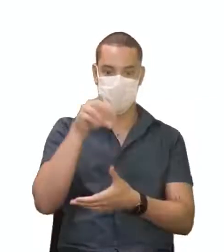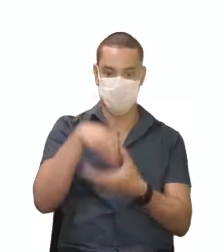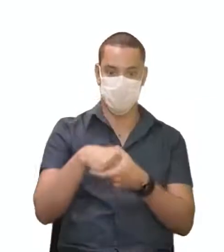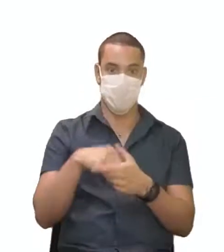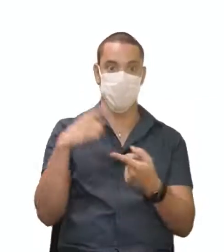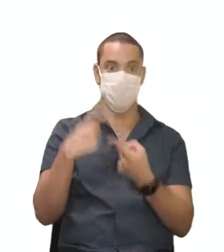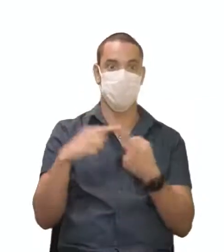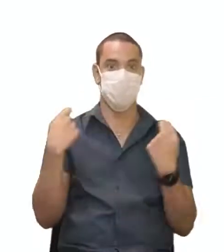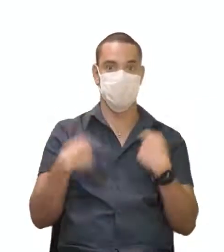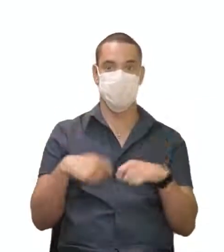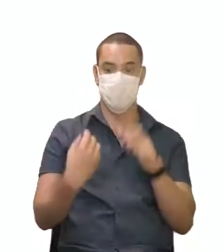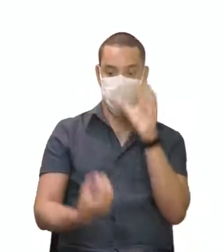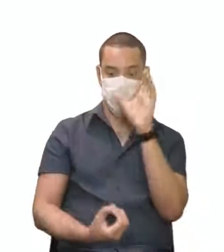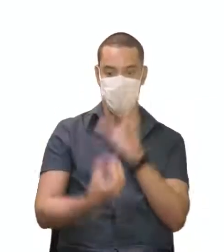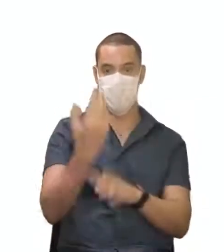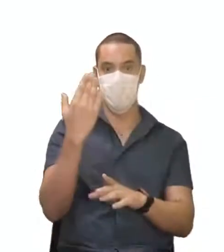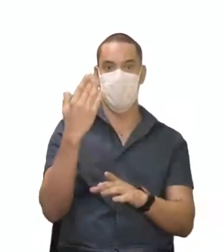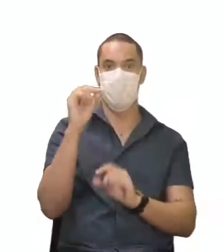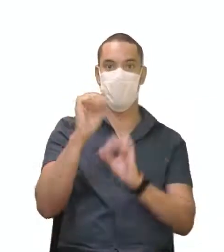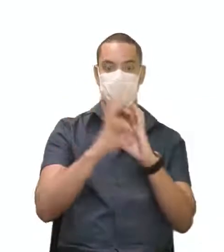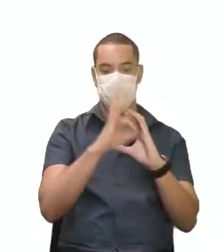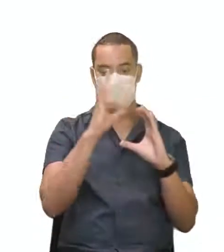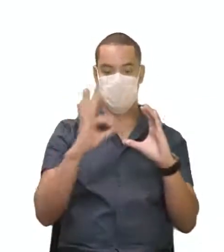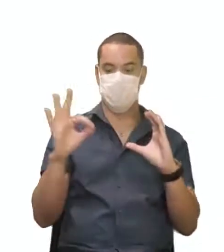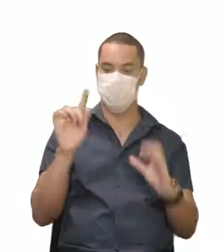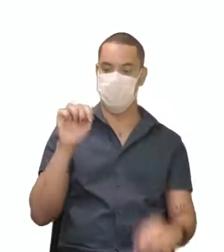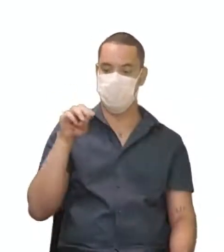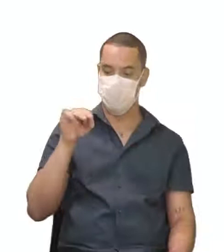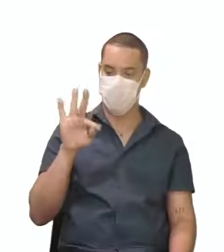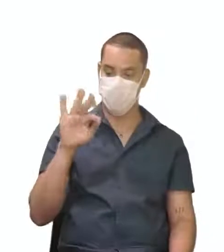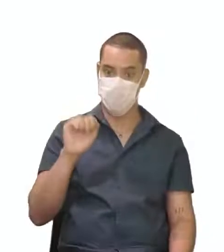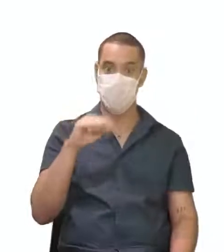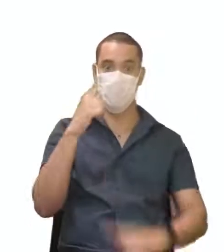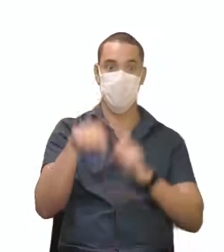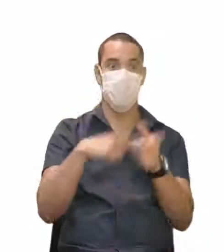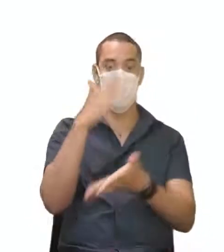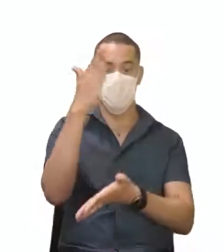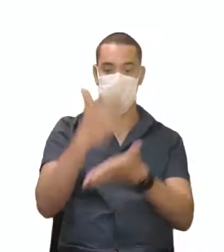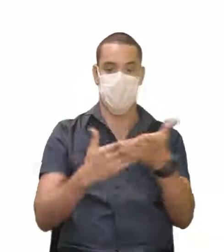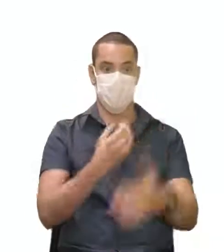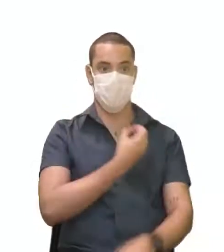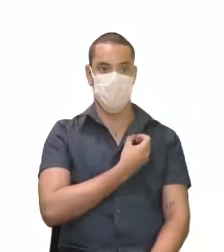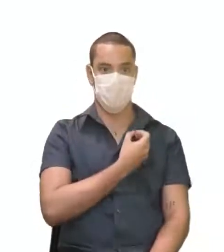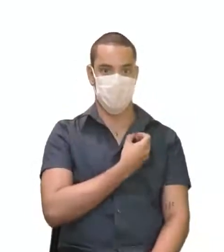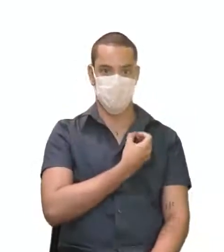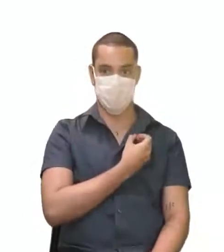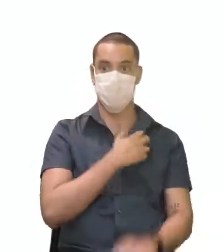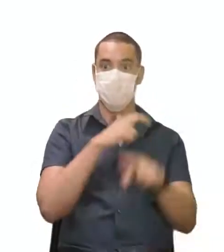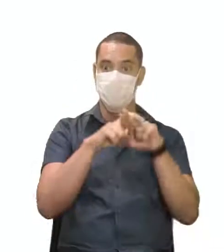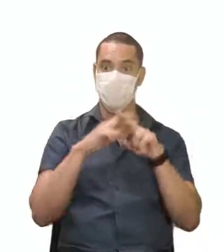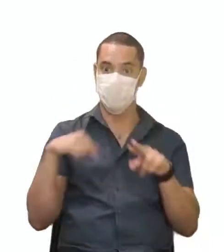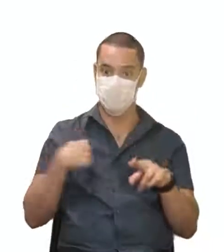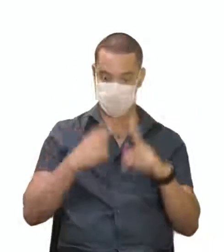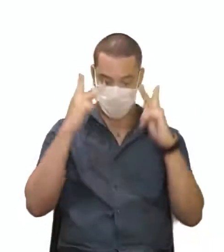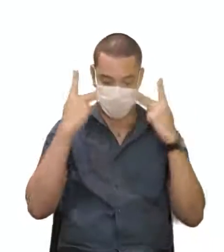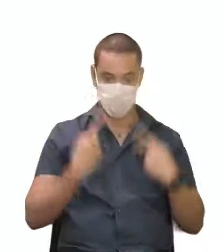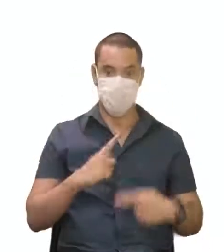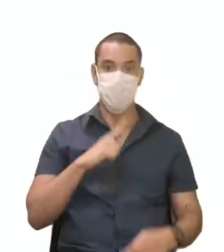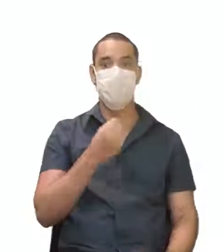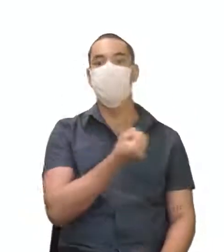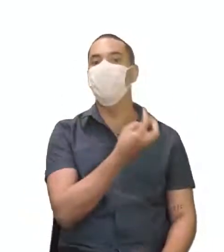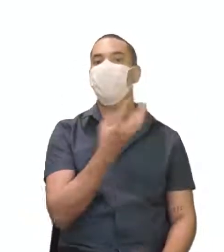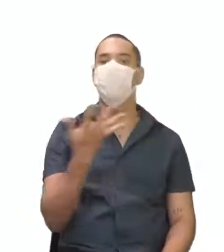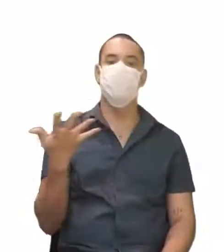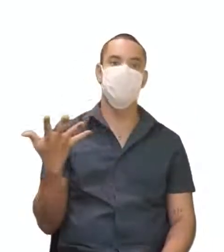formar gametas. Nos gametas, eu preciso de metade do número de cromossomos da espécie. A nossa espécie humana tem quantos